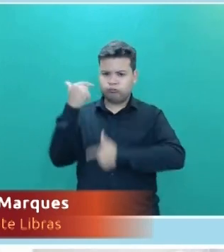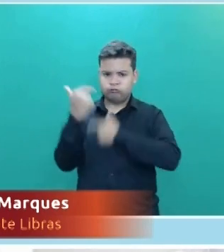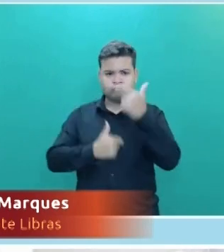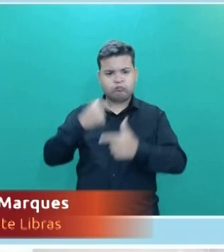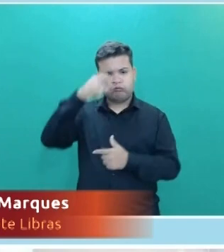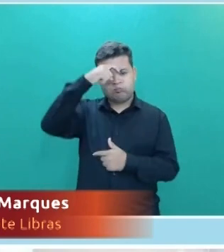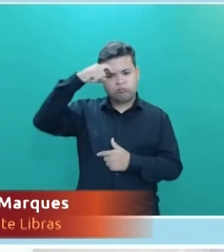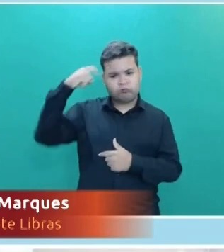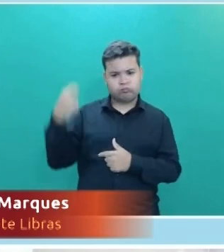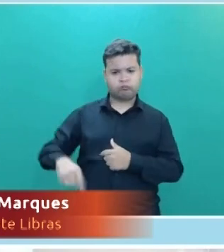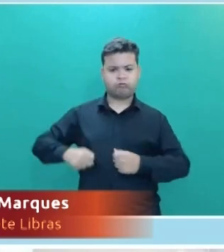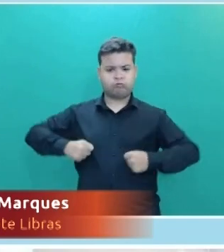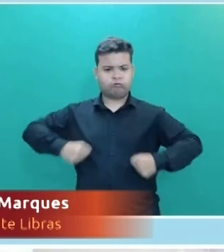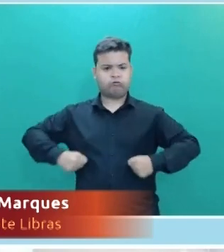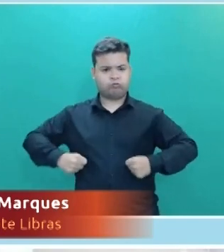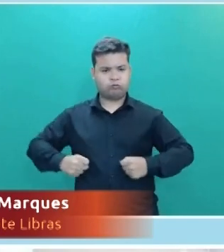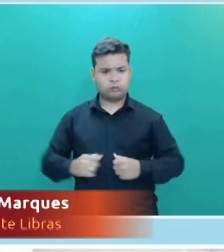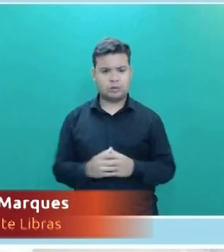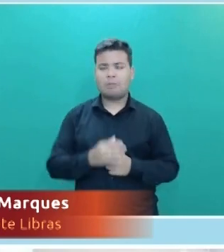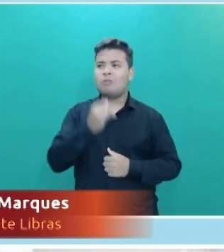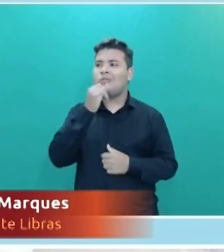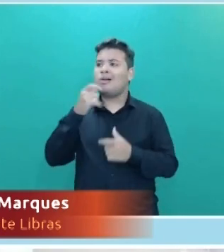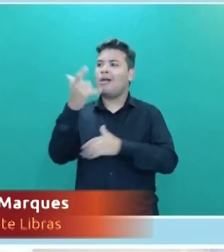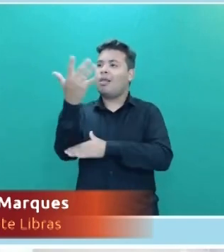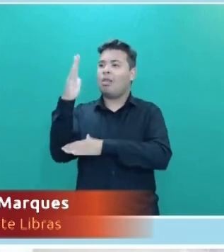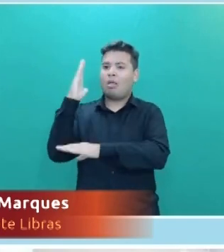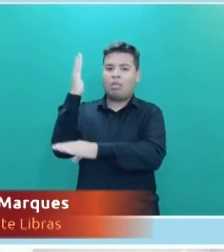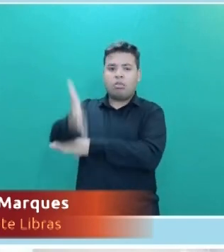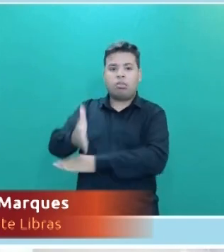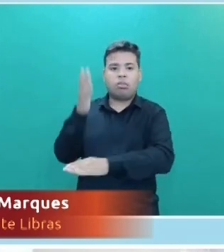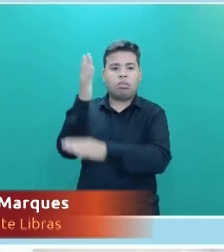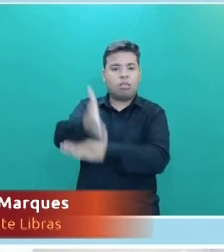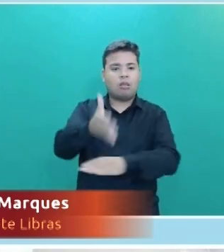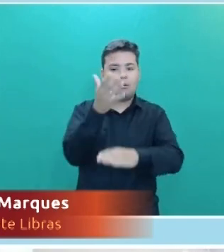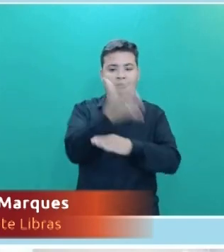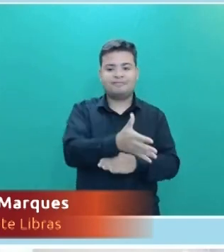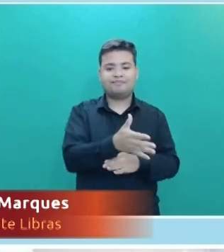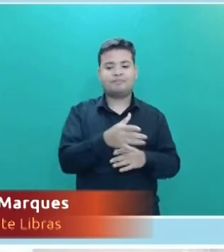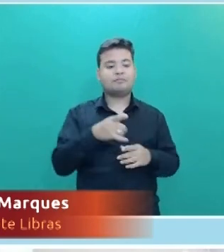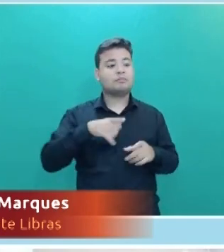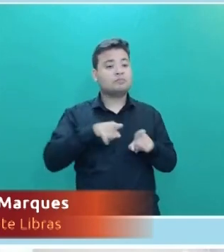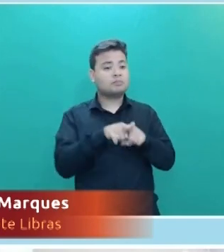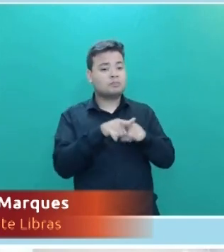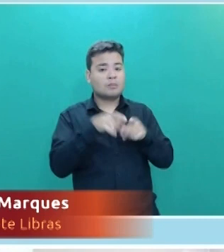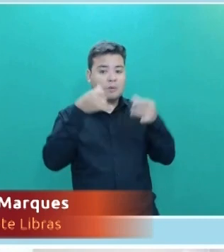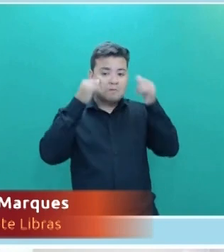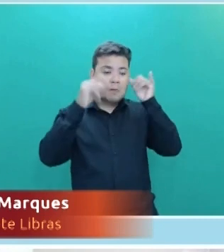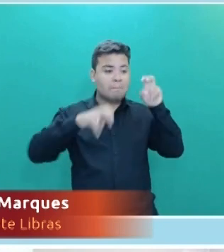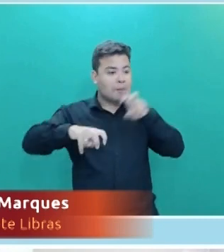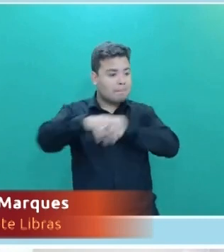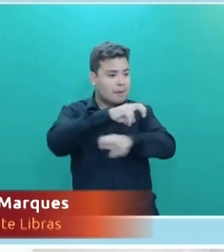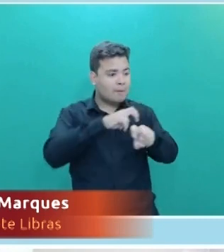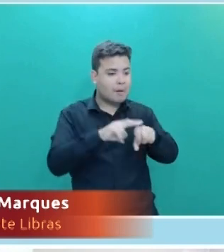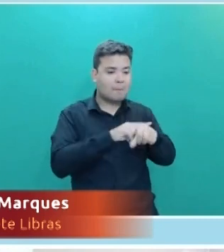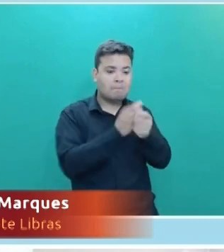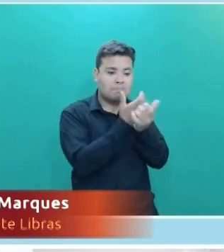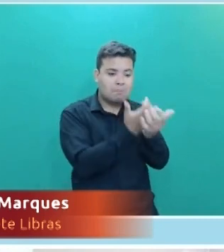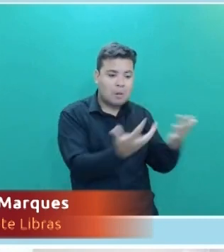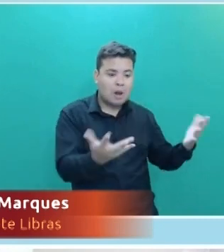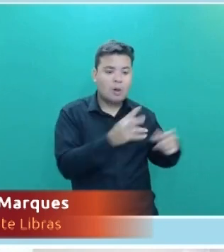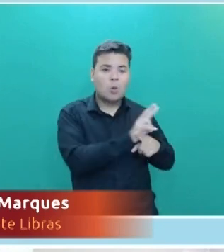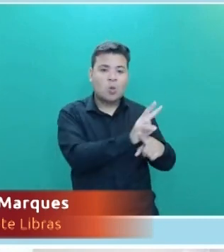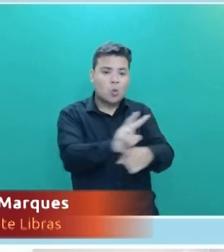né? Desmatamento, trato de pasto na pecuária, que dominou por